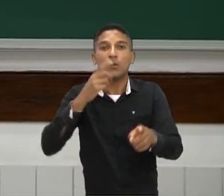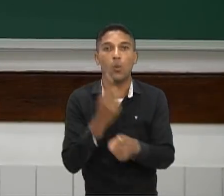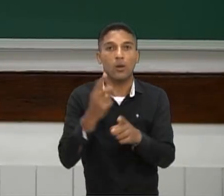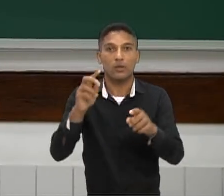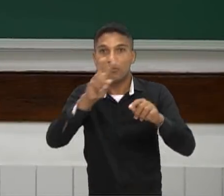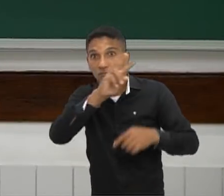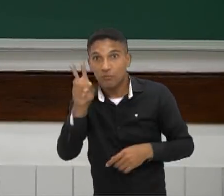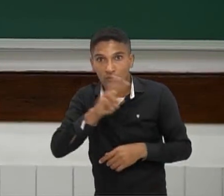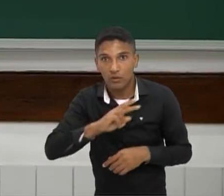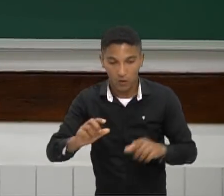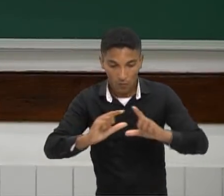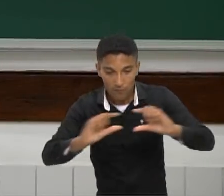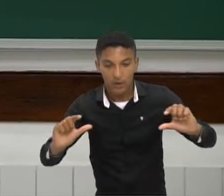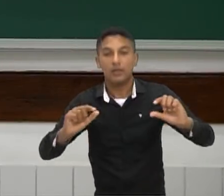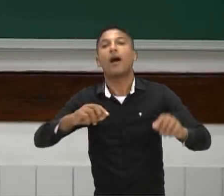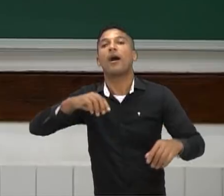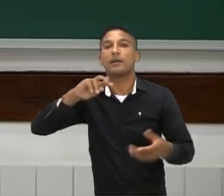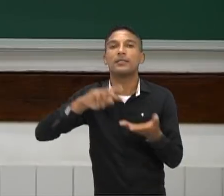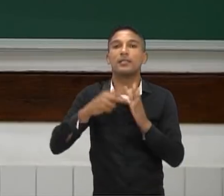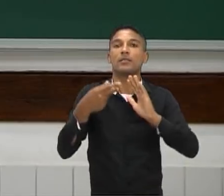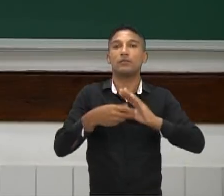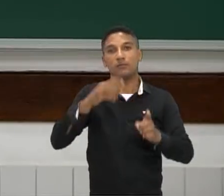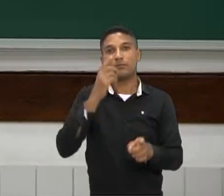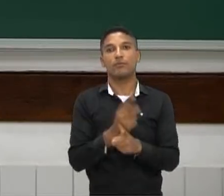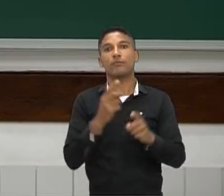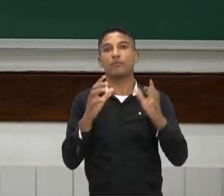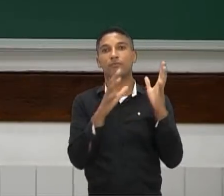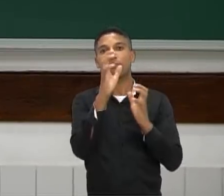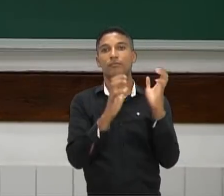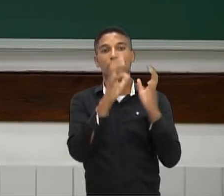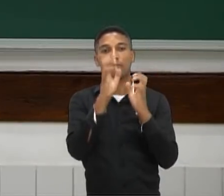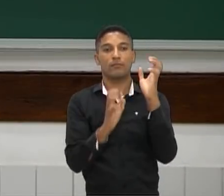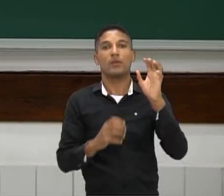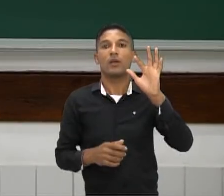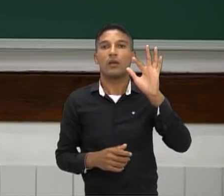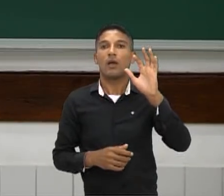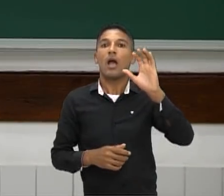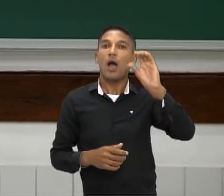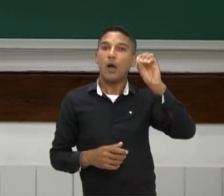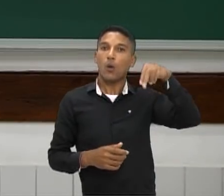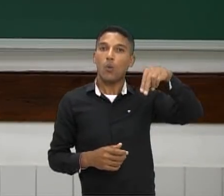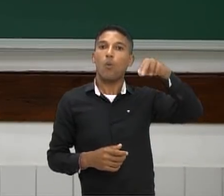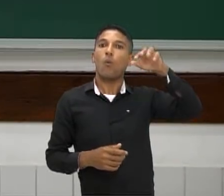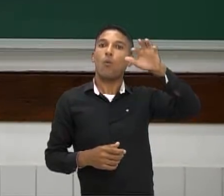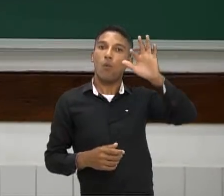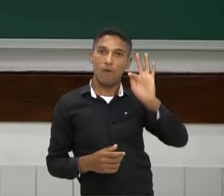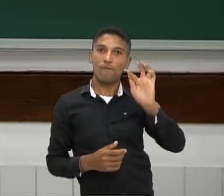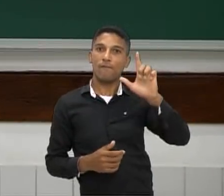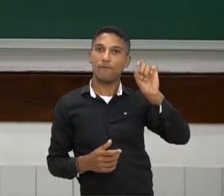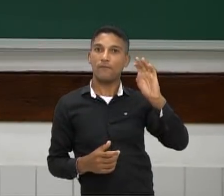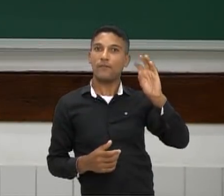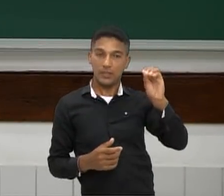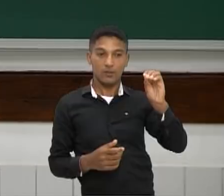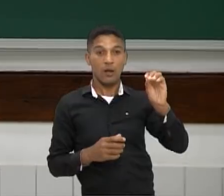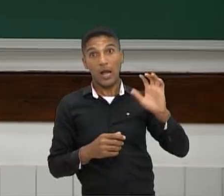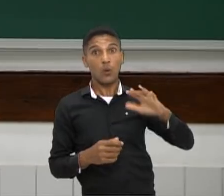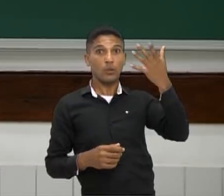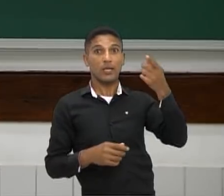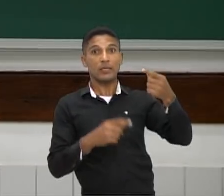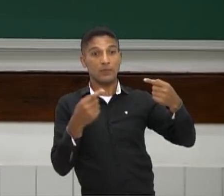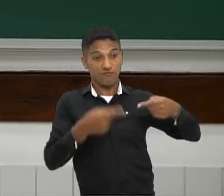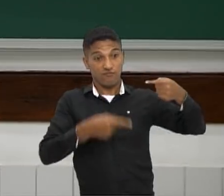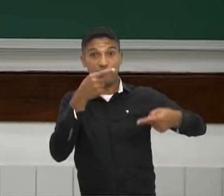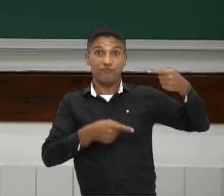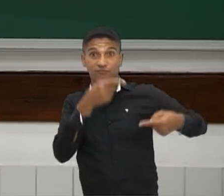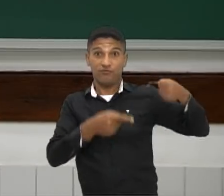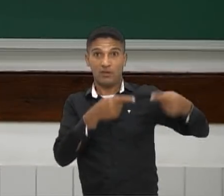ali que frase, que momento, que deixa claro qual é o conflito que vai desencadear todos os acontecimentos que vão compor o enredo